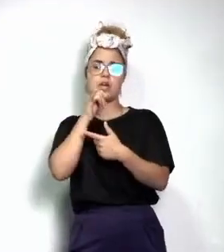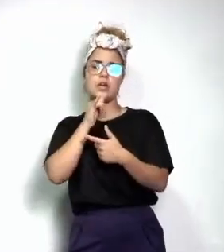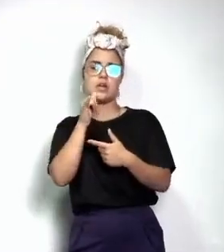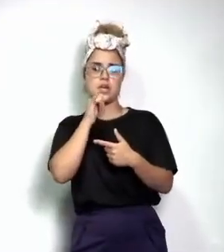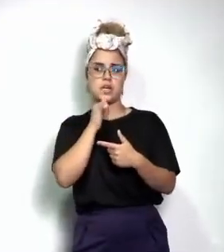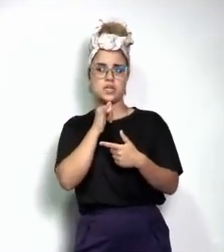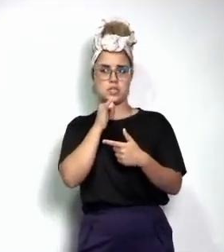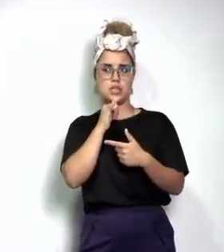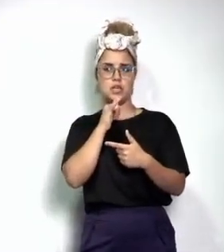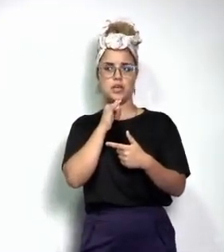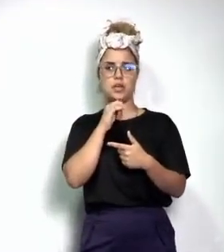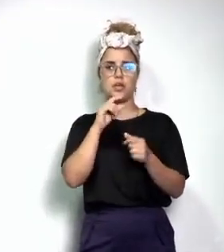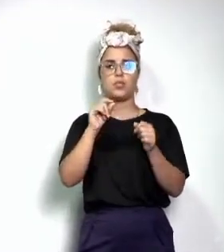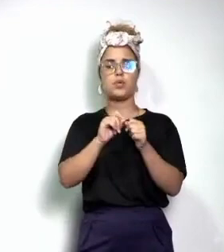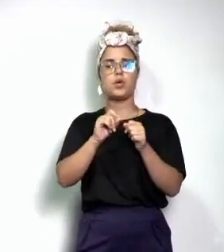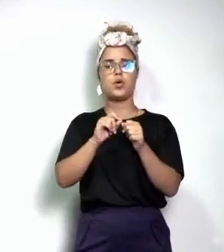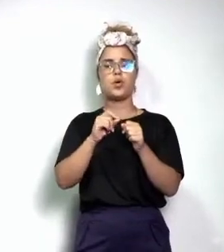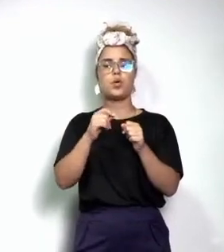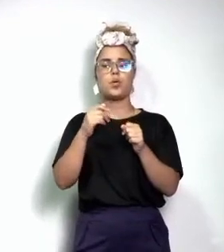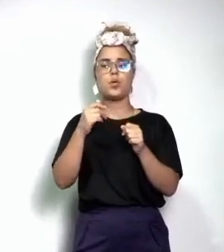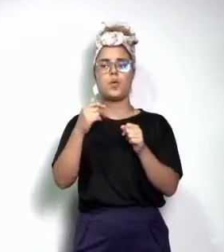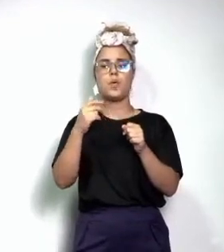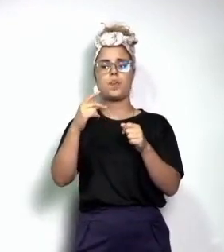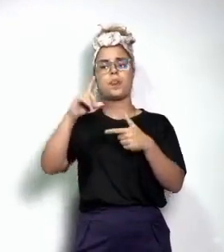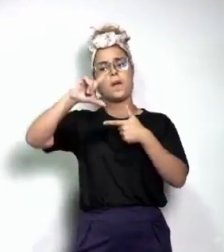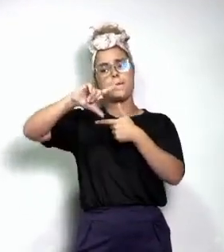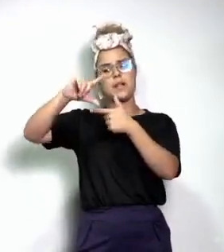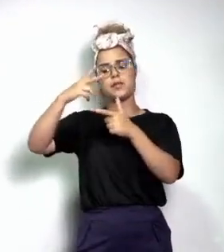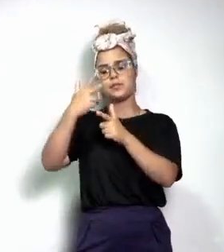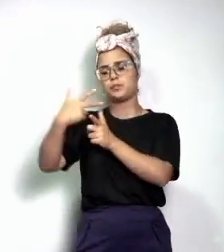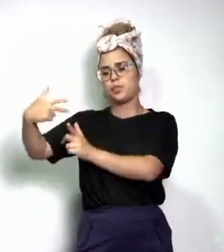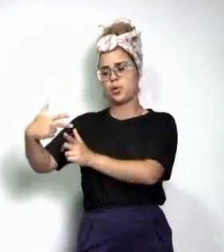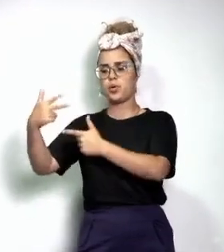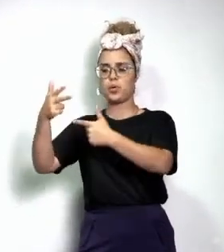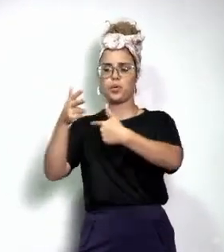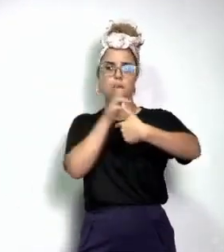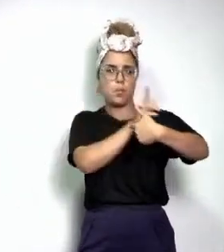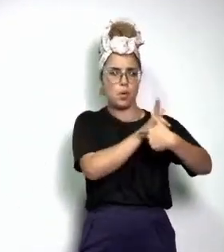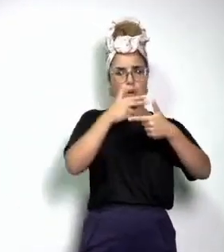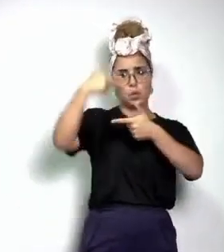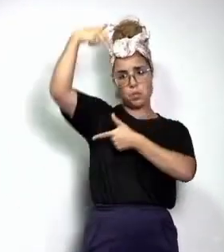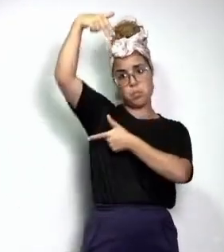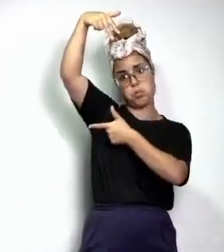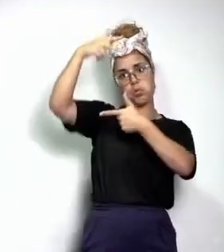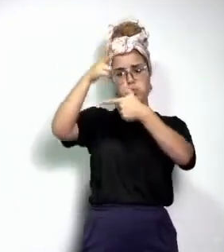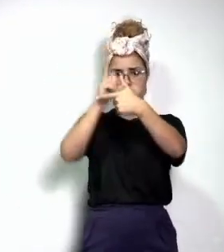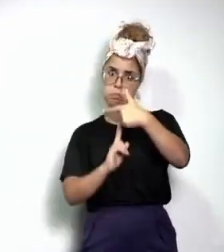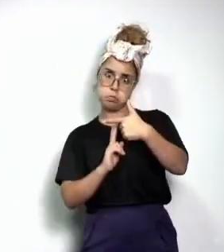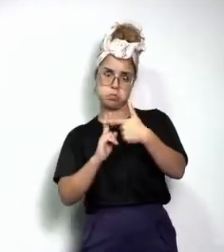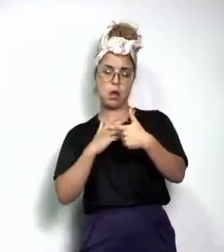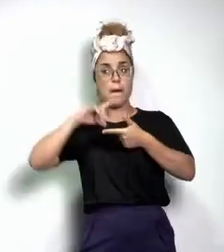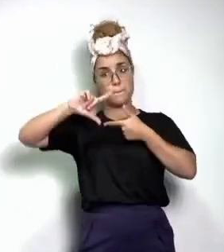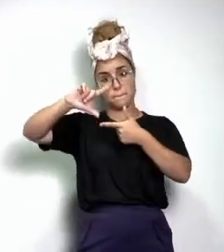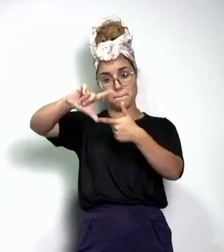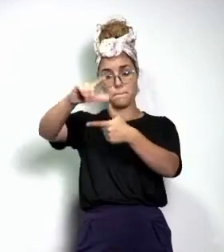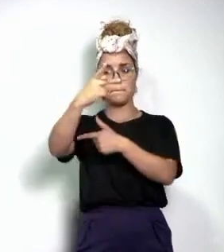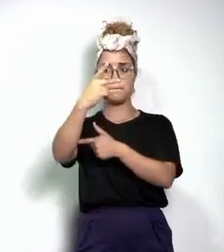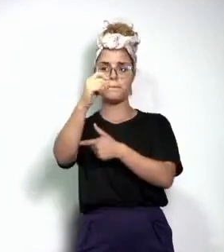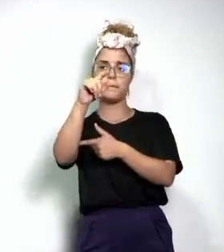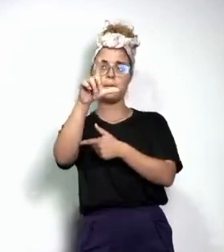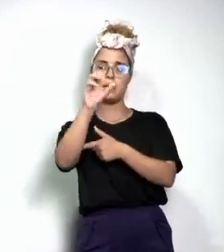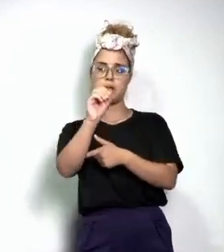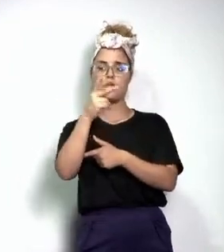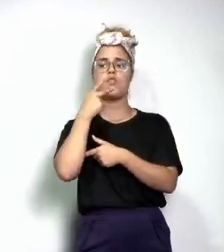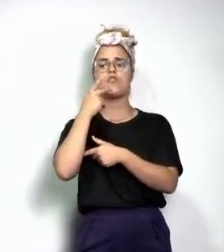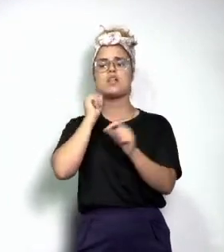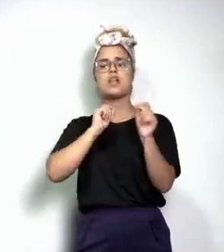ter vários planos para aquela ação. É, por exemplo, eu falar aqui para vocês o que eu estou fazendo é uma